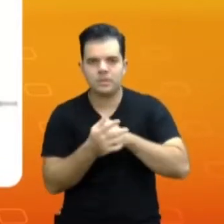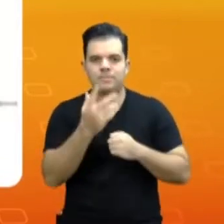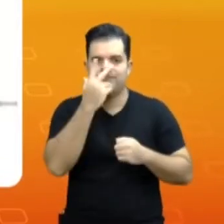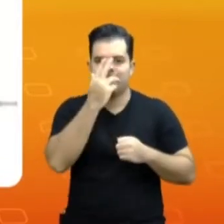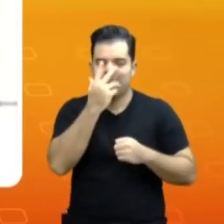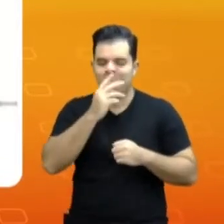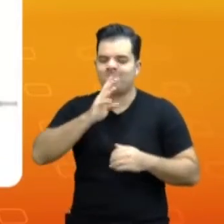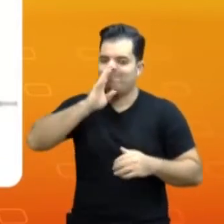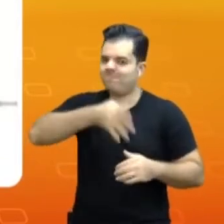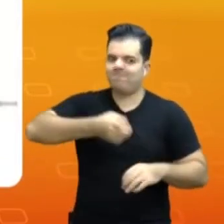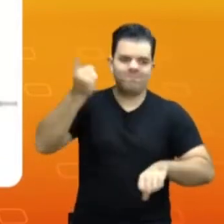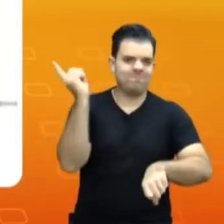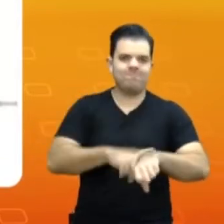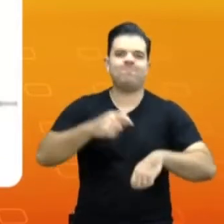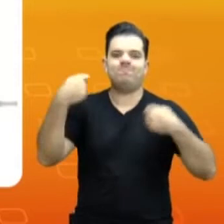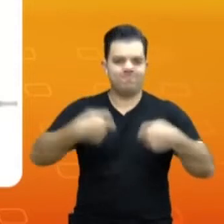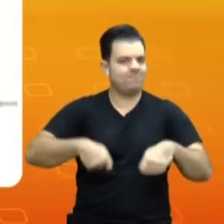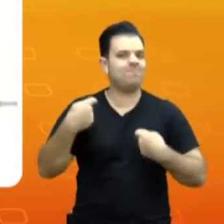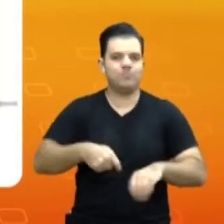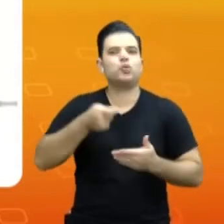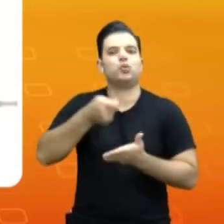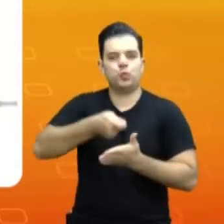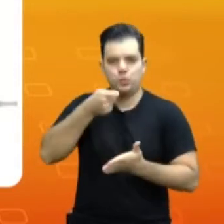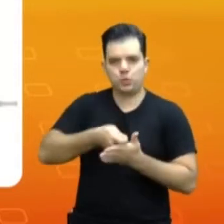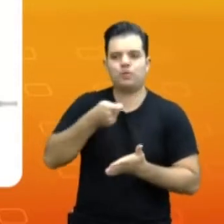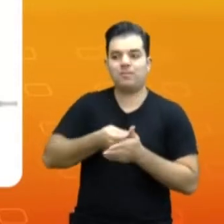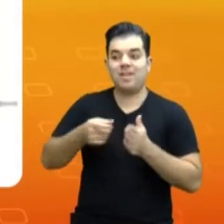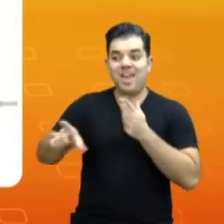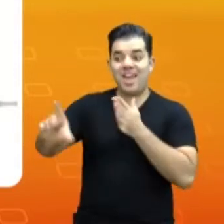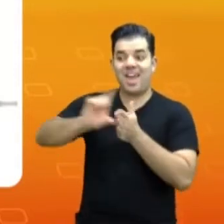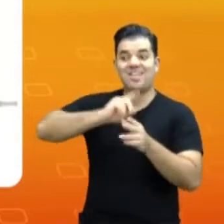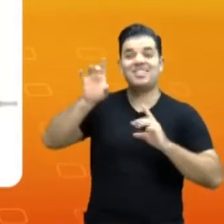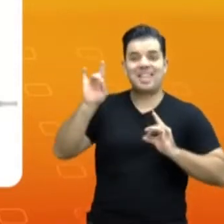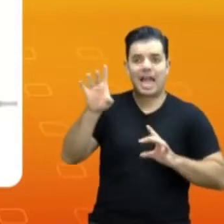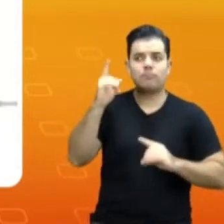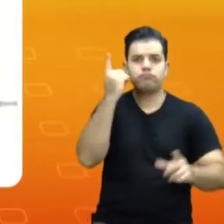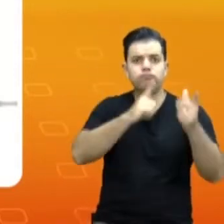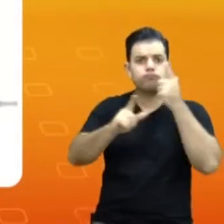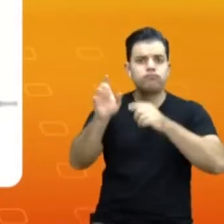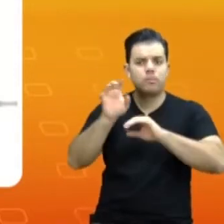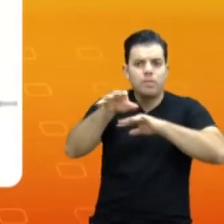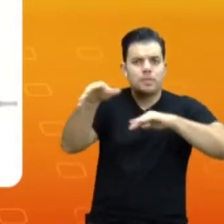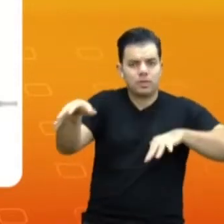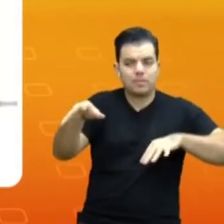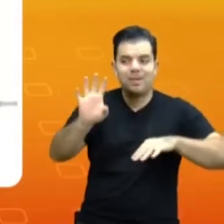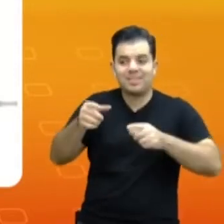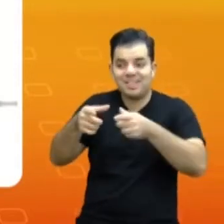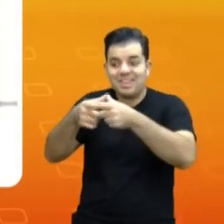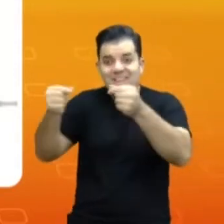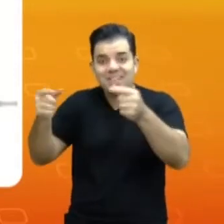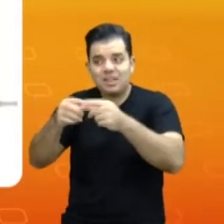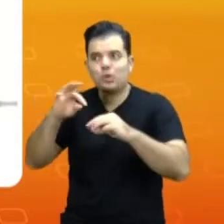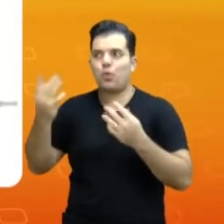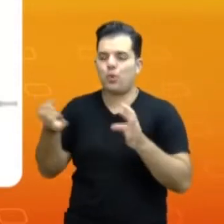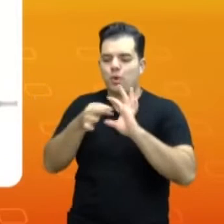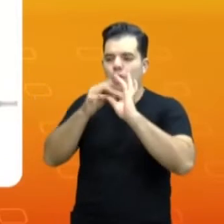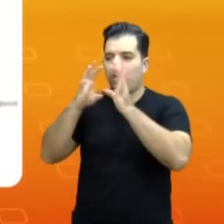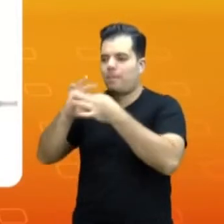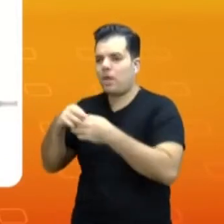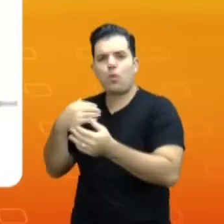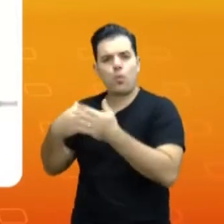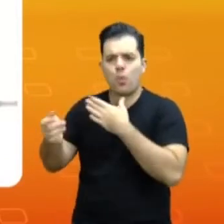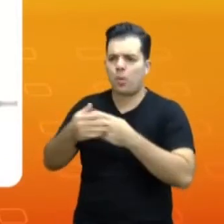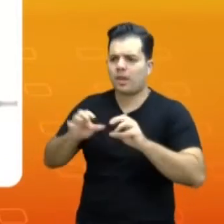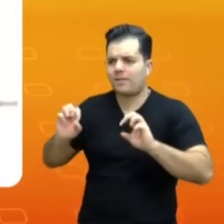forçosamente, aconteceu. Mas a capacidade técnica já existe há bastante tempo. Mas estar presente no país, anfitrião, estar presente